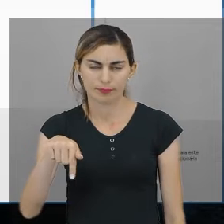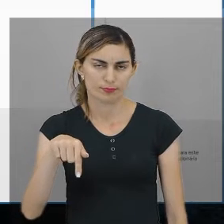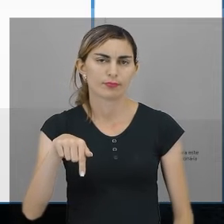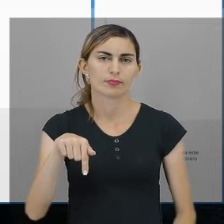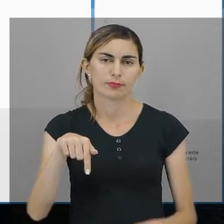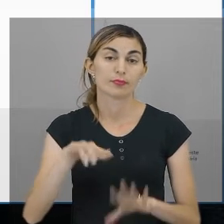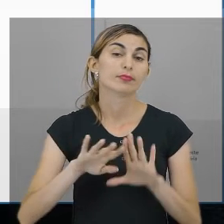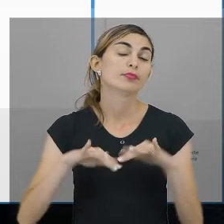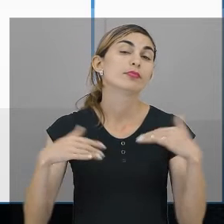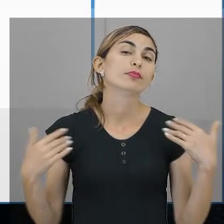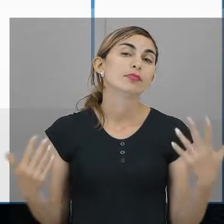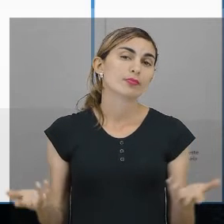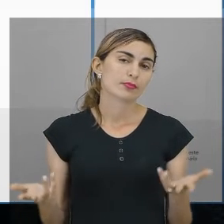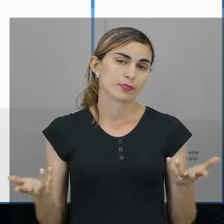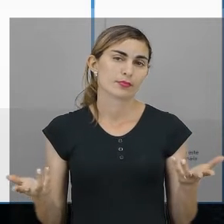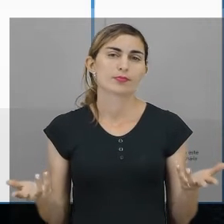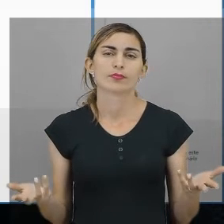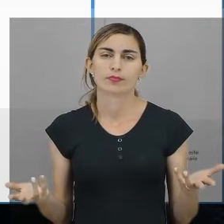Então,